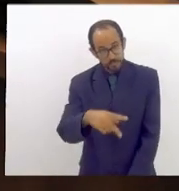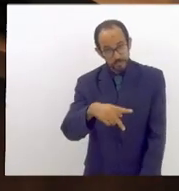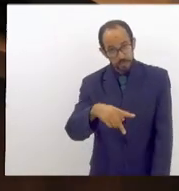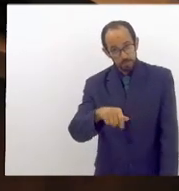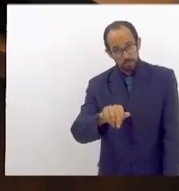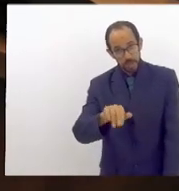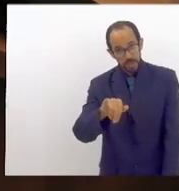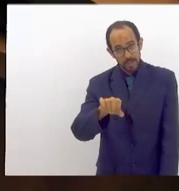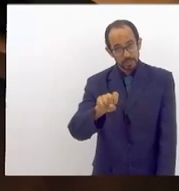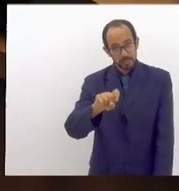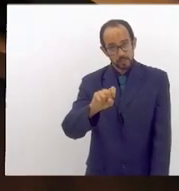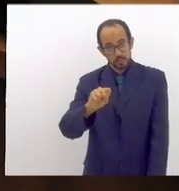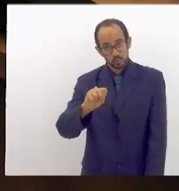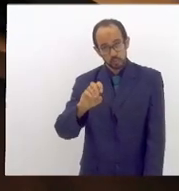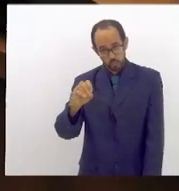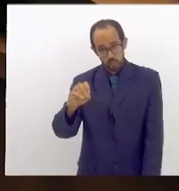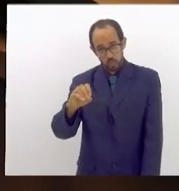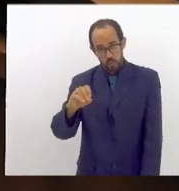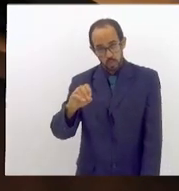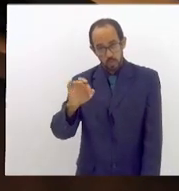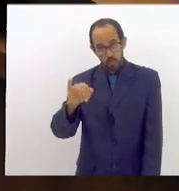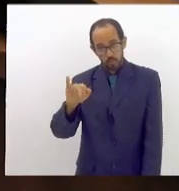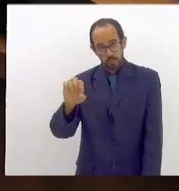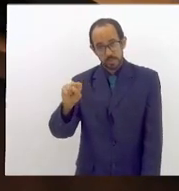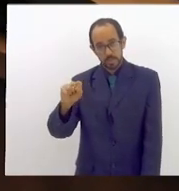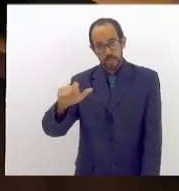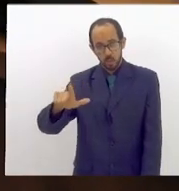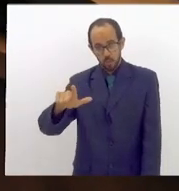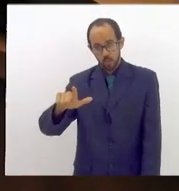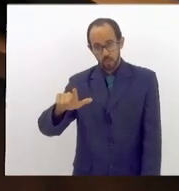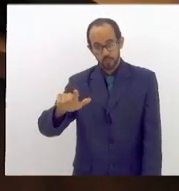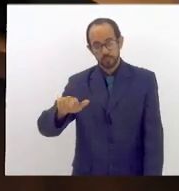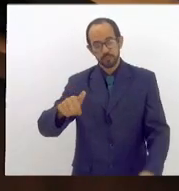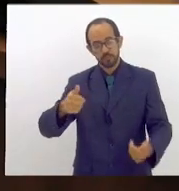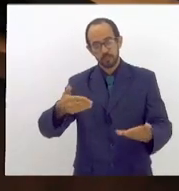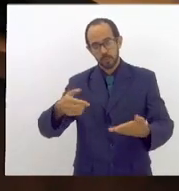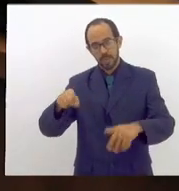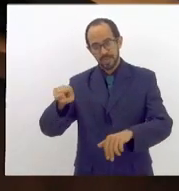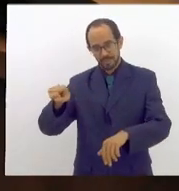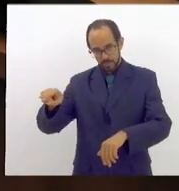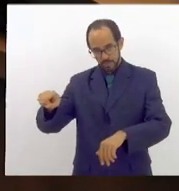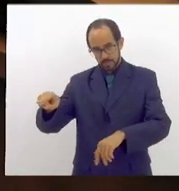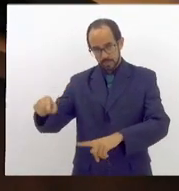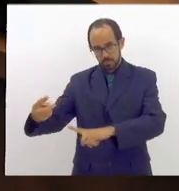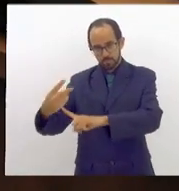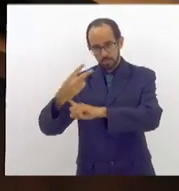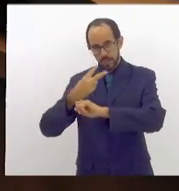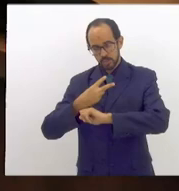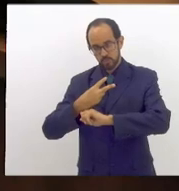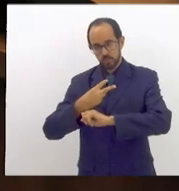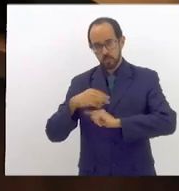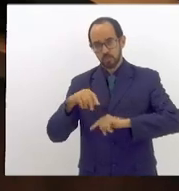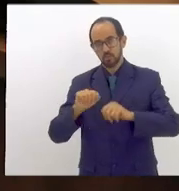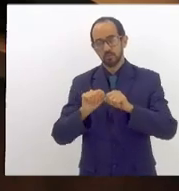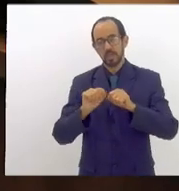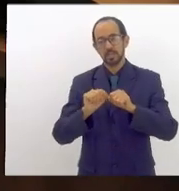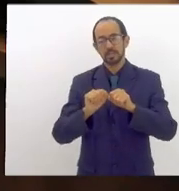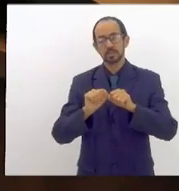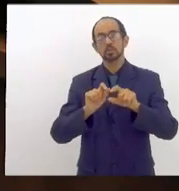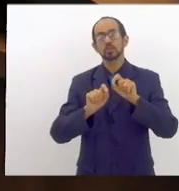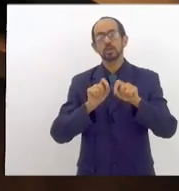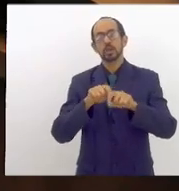em Paraíso Fiscal esse empréstimo fez com que o rio